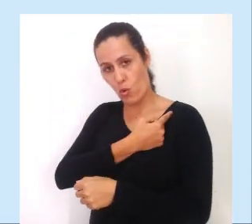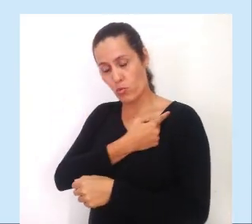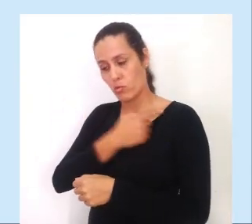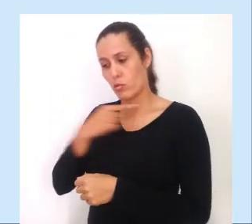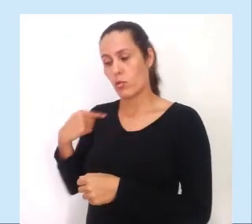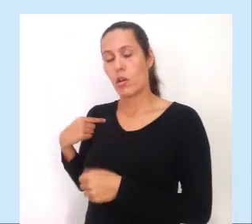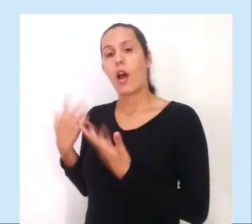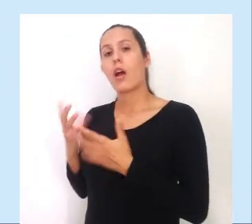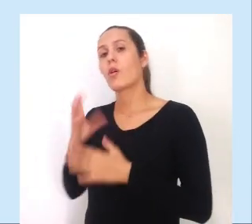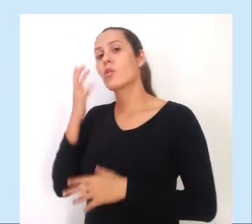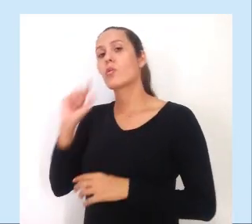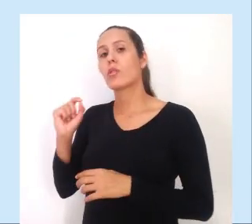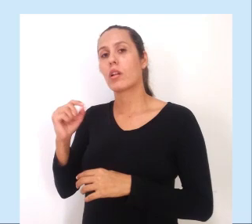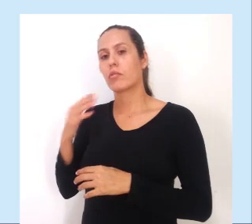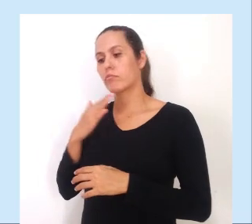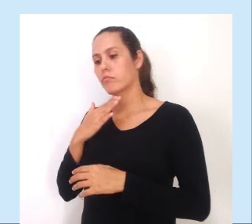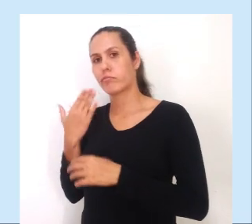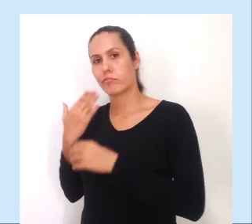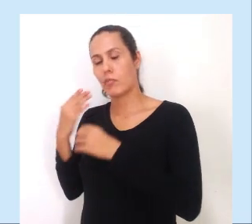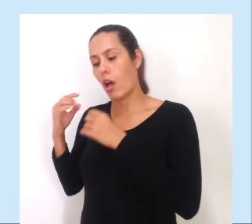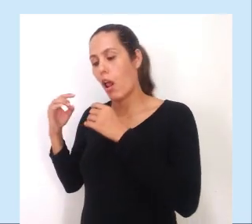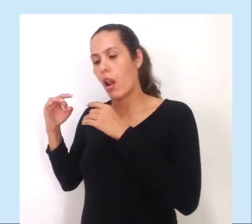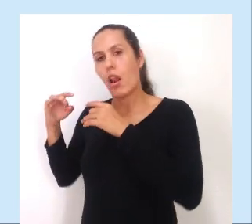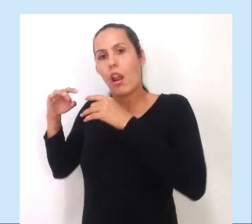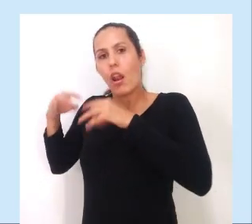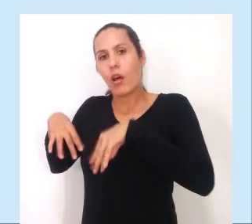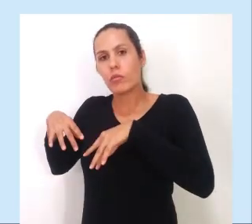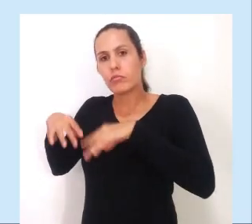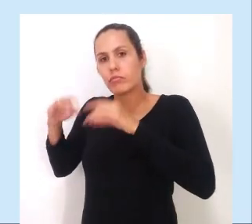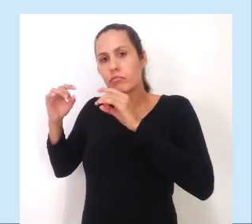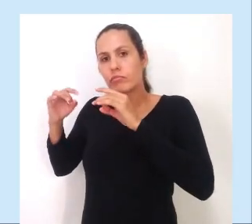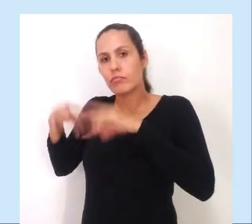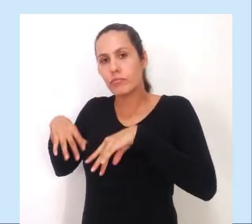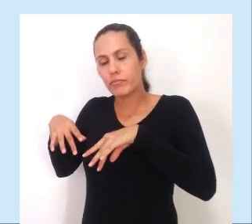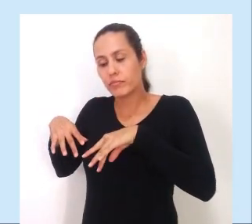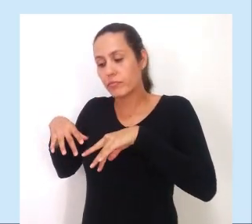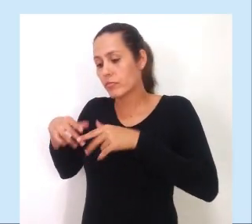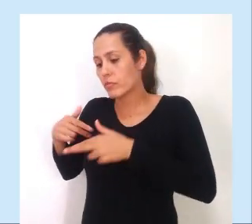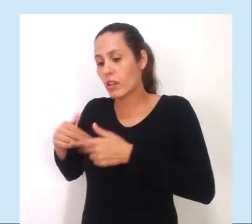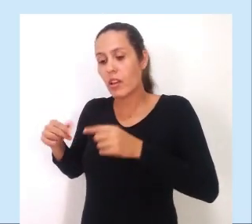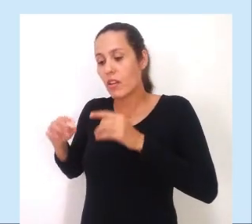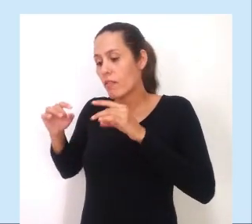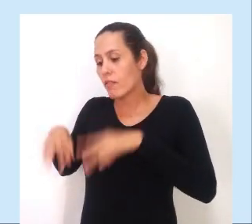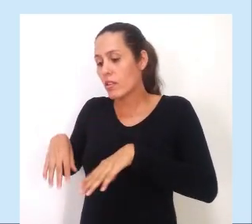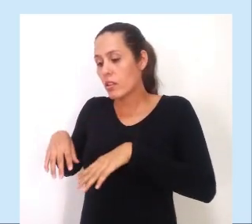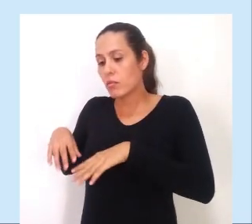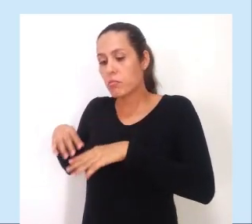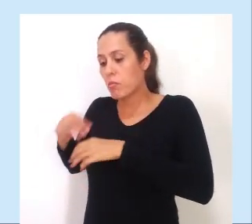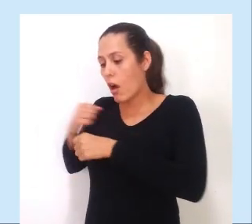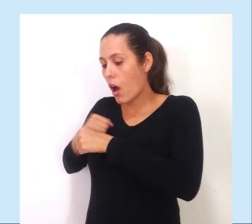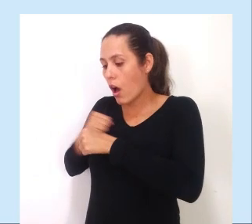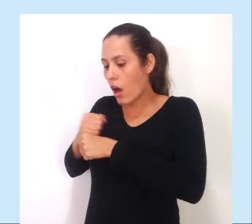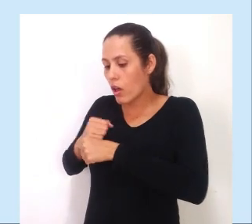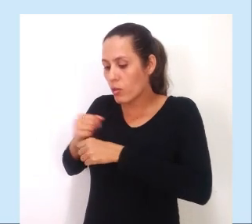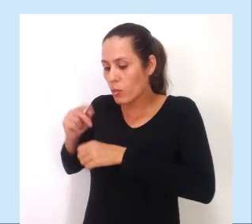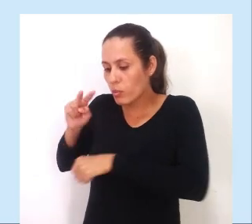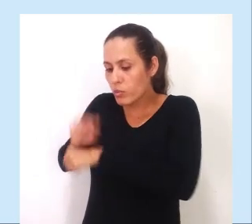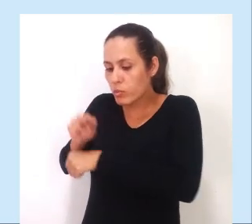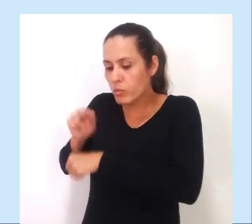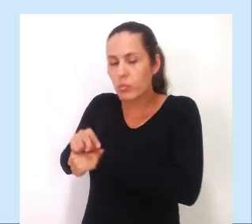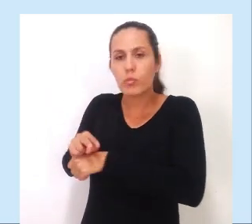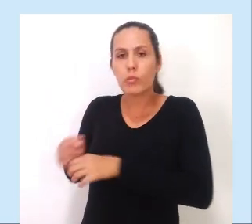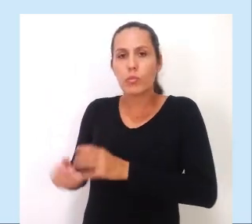muitos anos no nosso planeta. E o que acontece é que esses fósseis eles são vestígios de